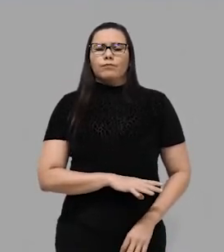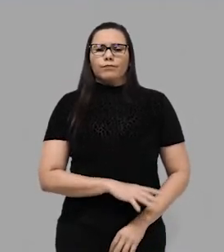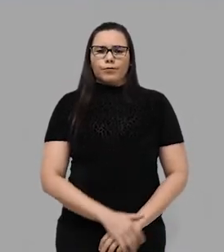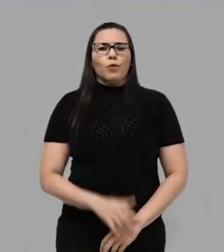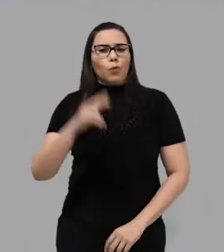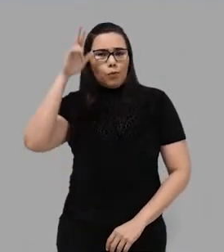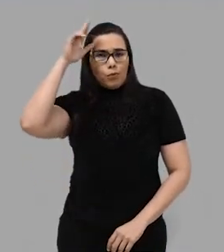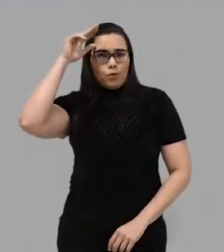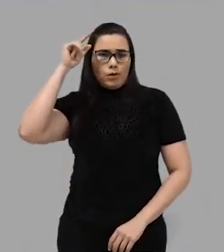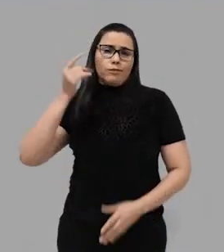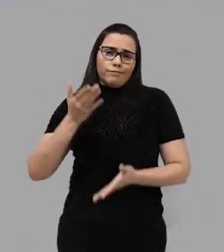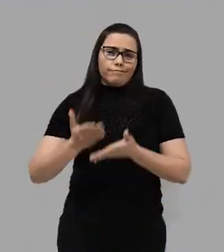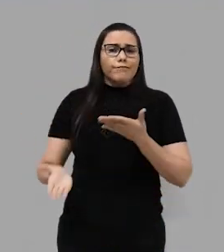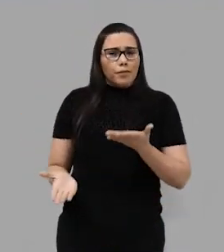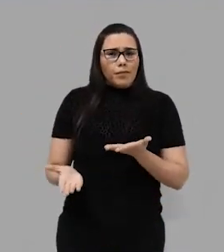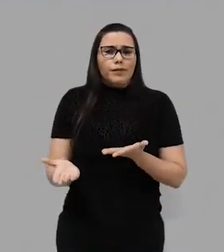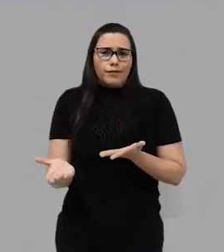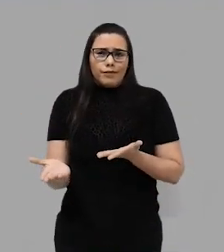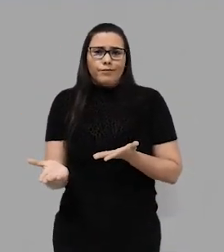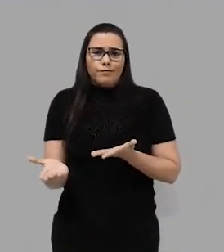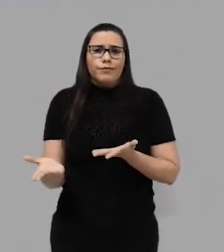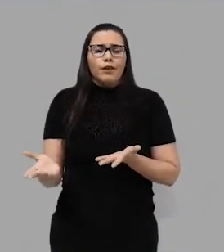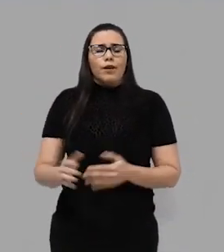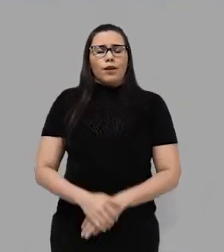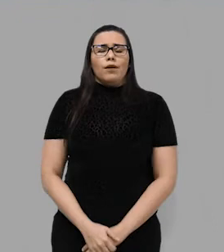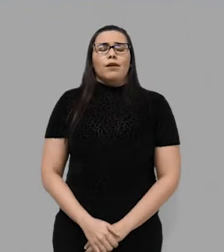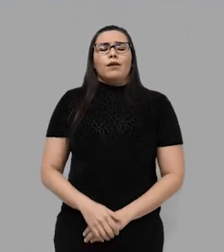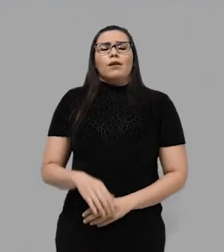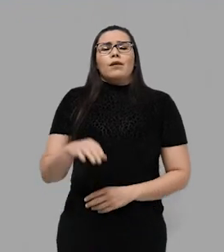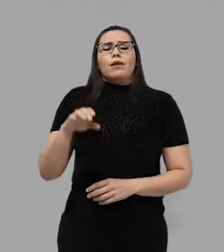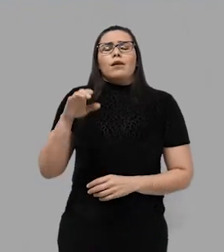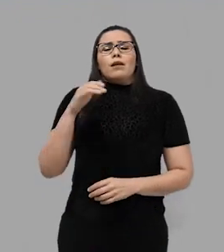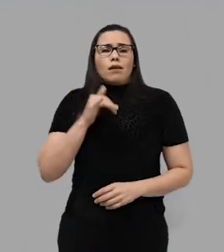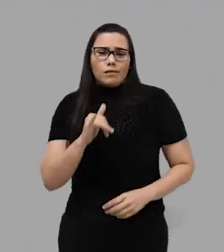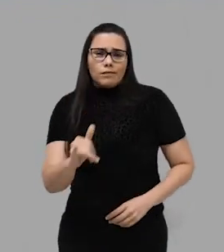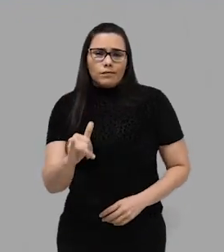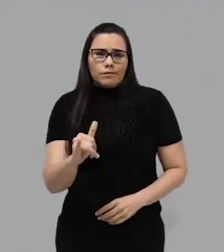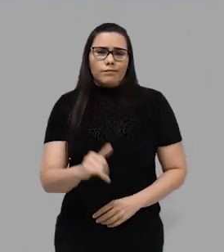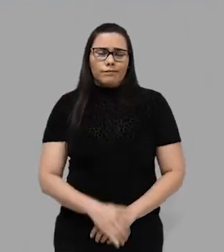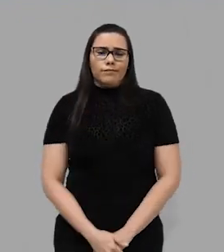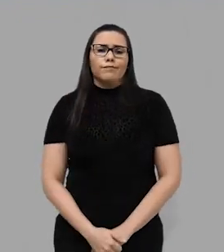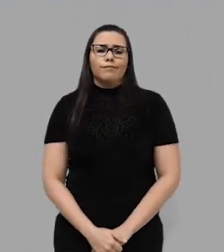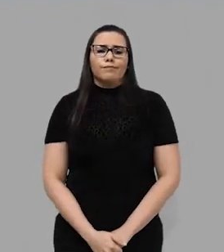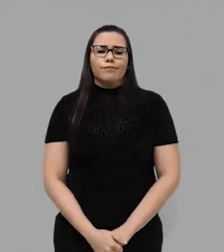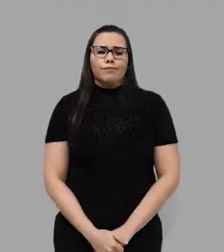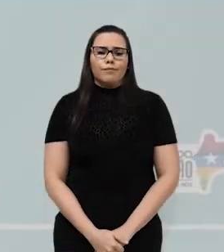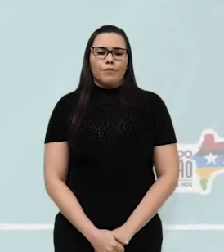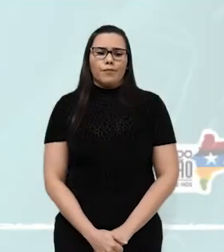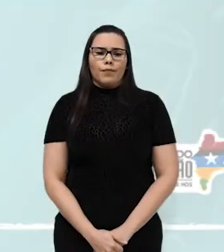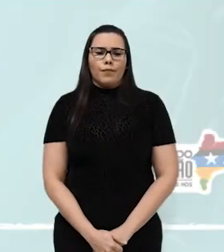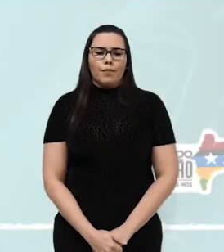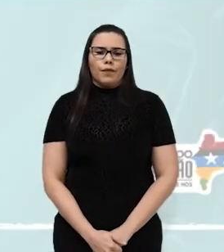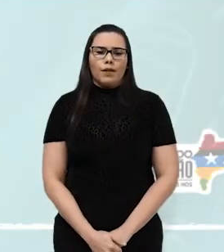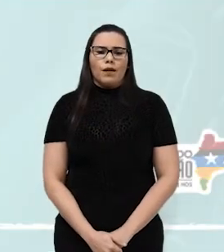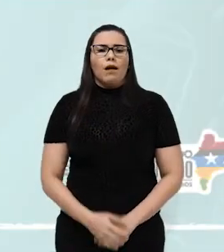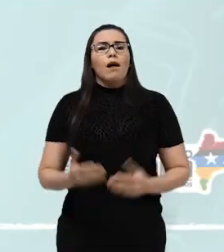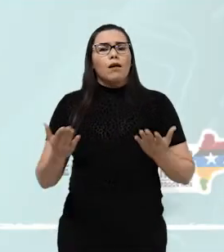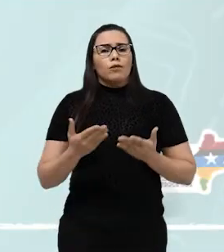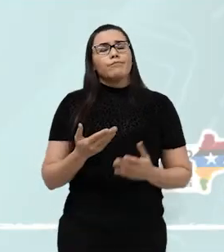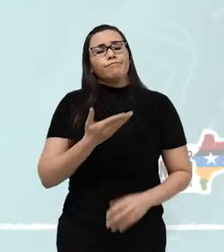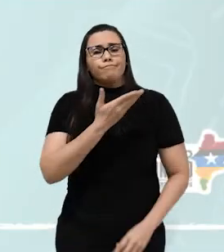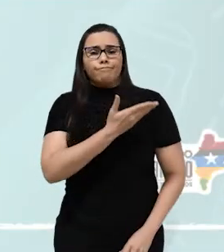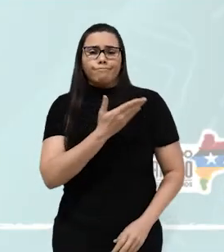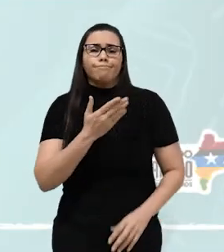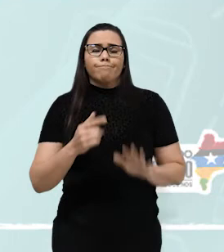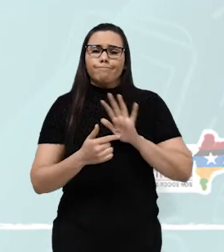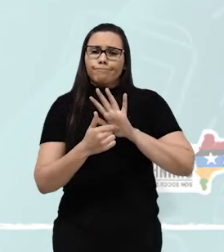acontece aí uma dissipação de matéria e de energia. Então aqui é o processo de respiração celular. Quando